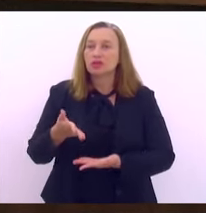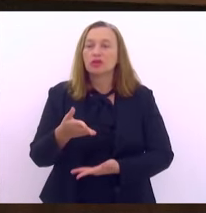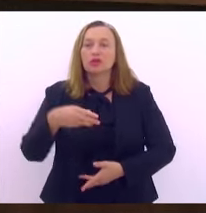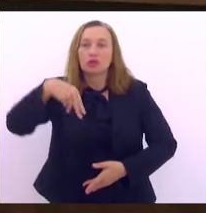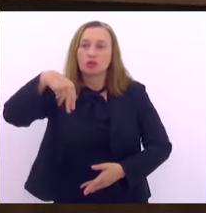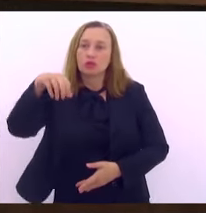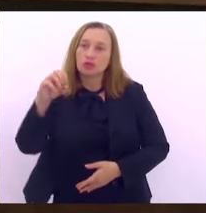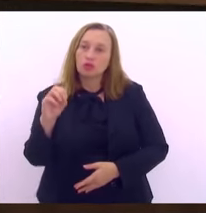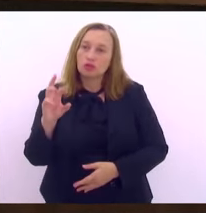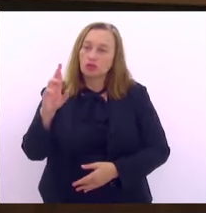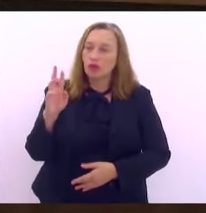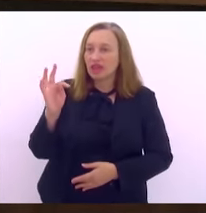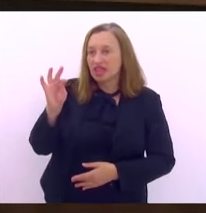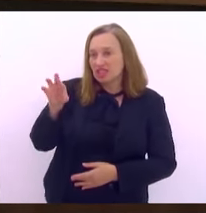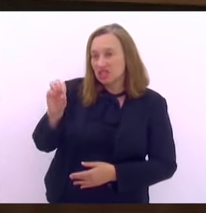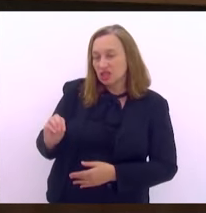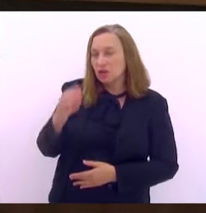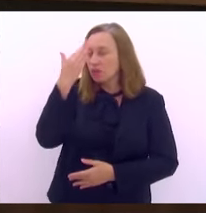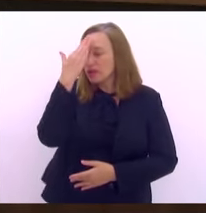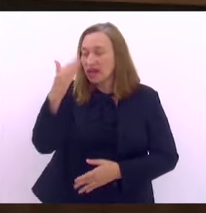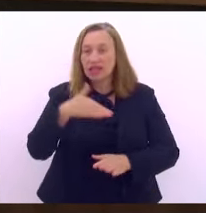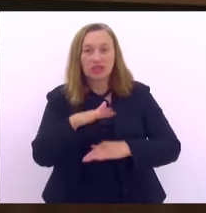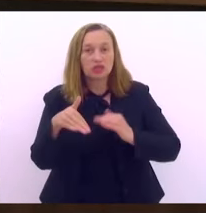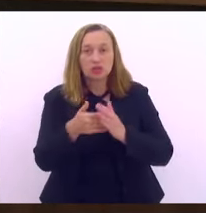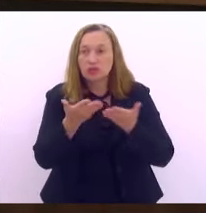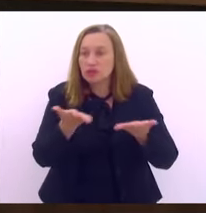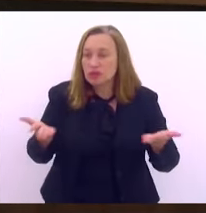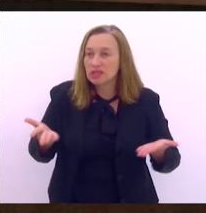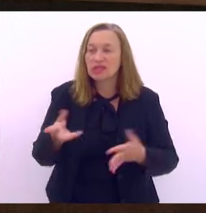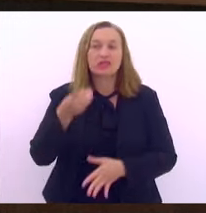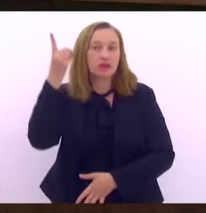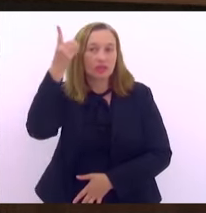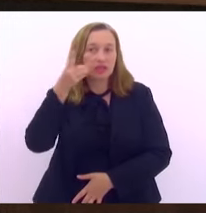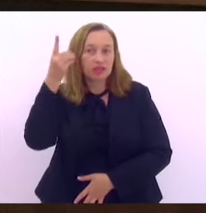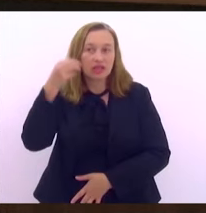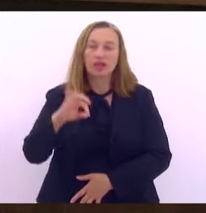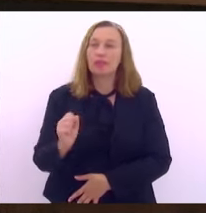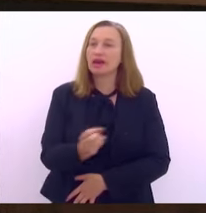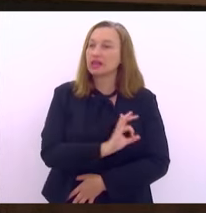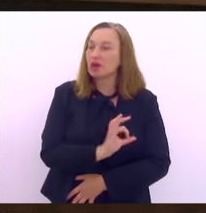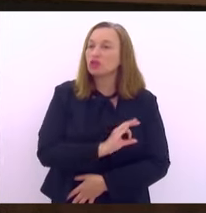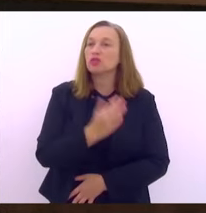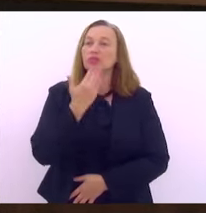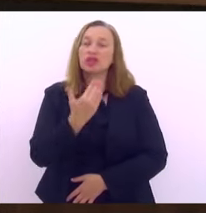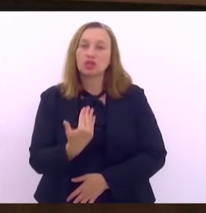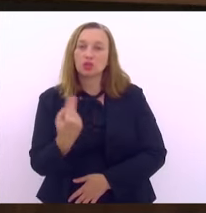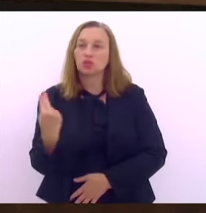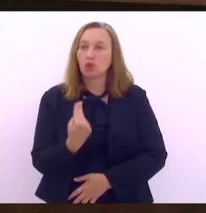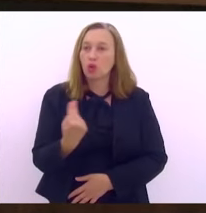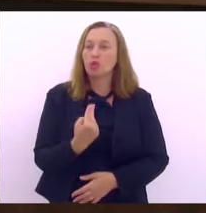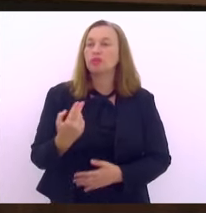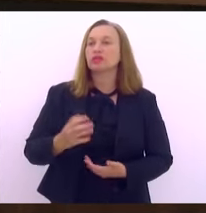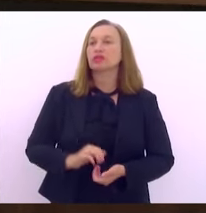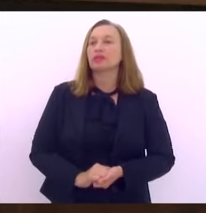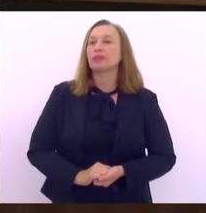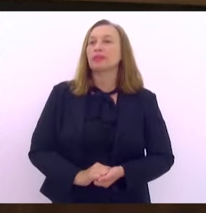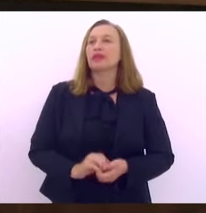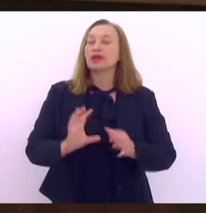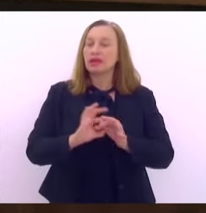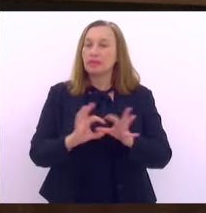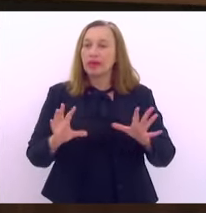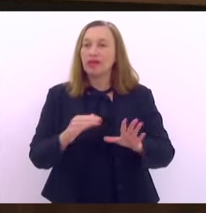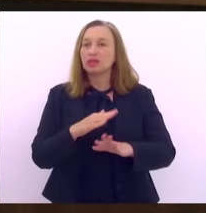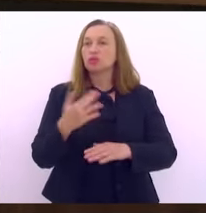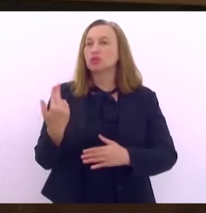nordestinos. Muito obrigada a todos os nossos pares. A deputada Marta Rocha tinha me pedido coautoria. Eu estou aqui